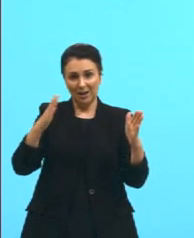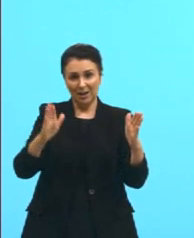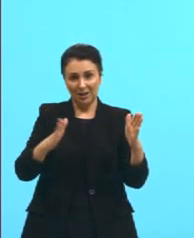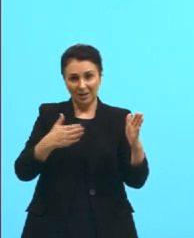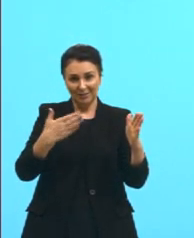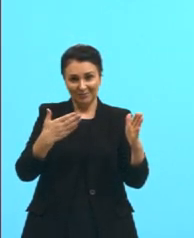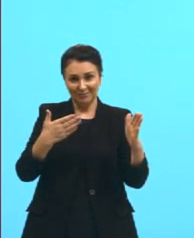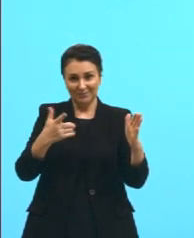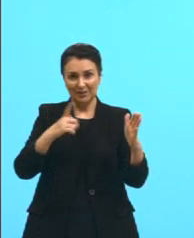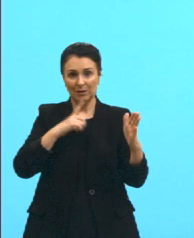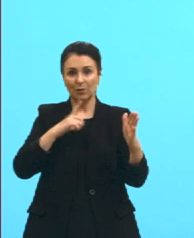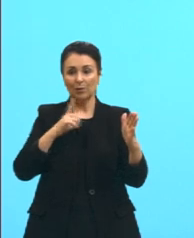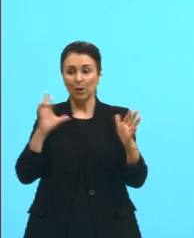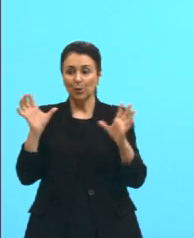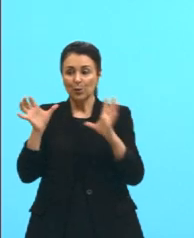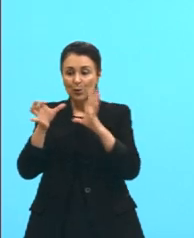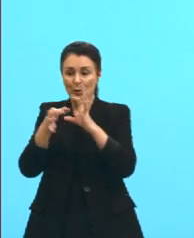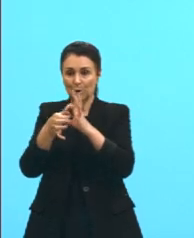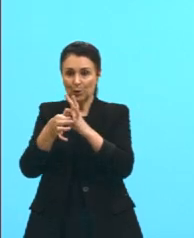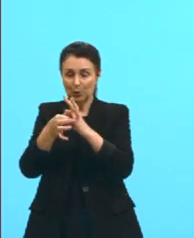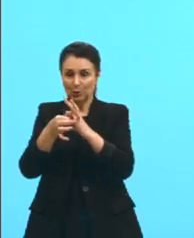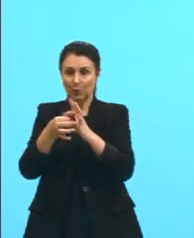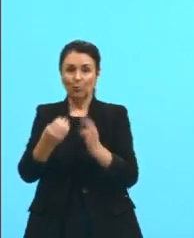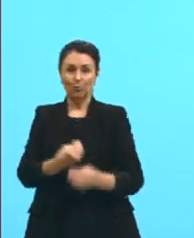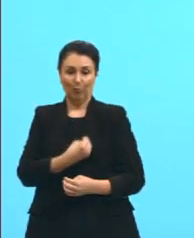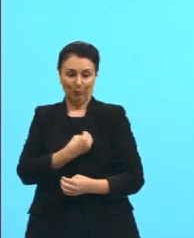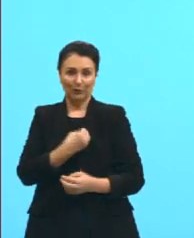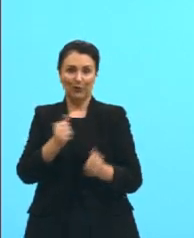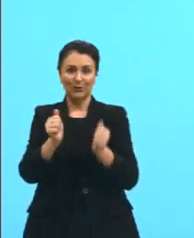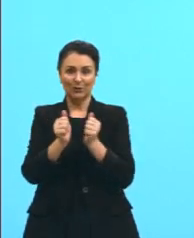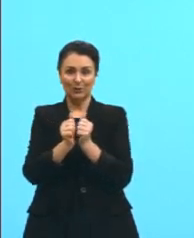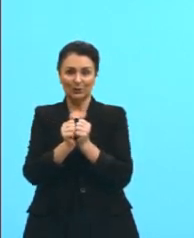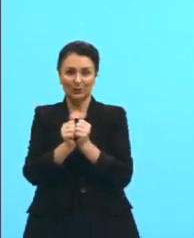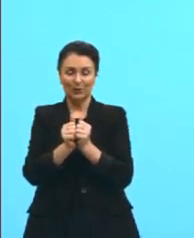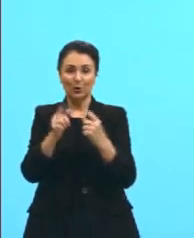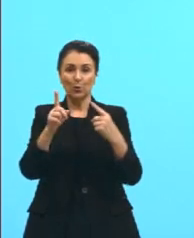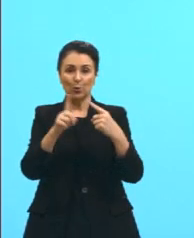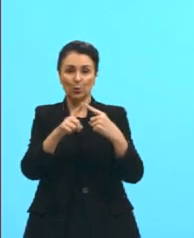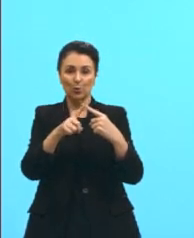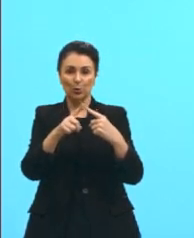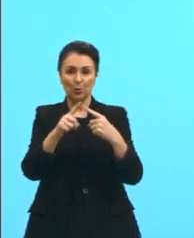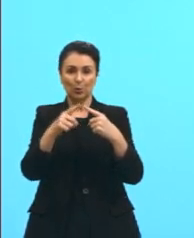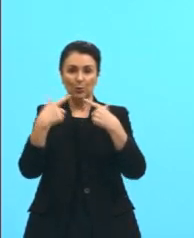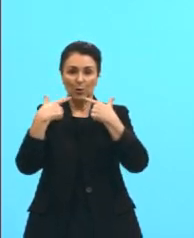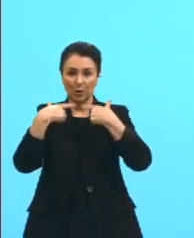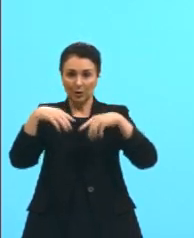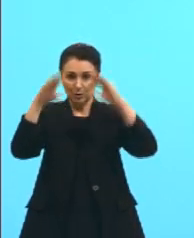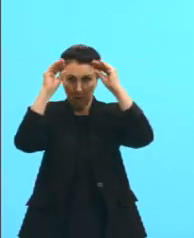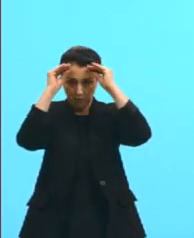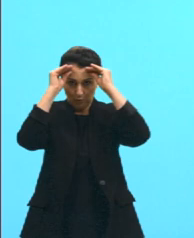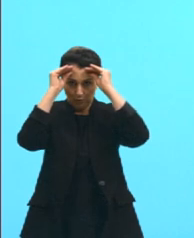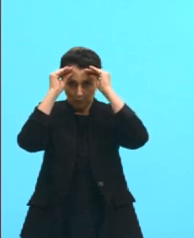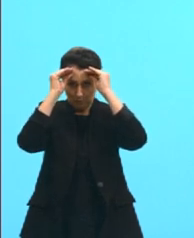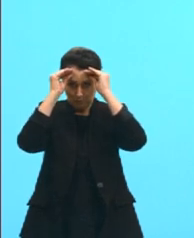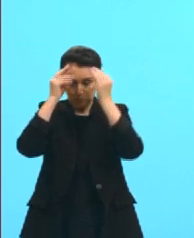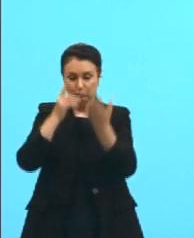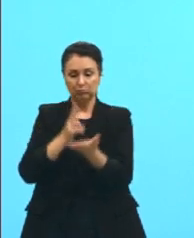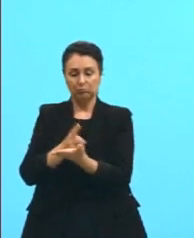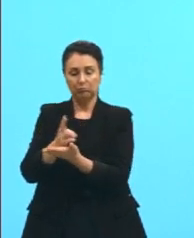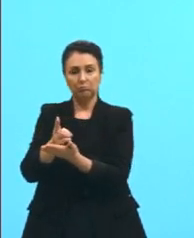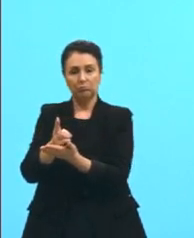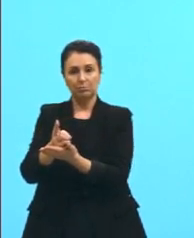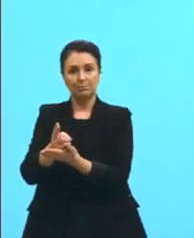eixo da coexistência o que que é isso os tipos de linguagem que co existem